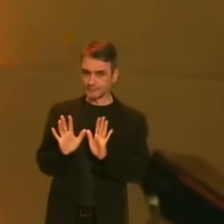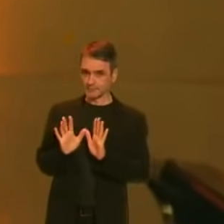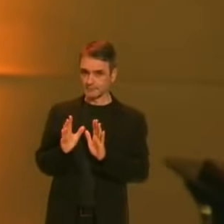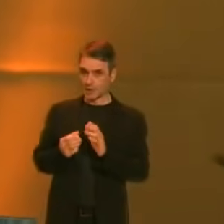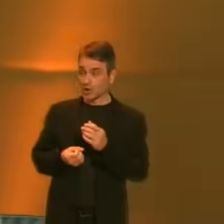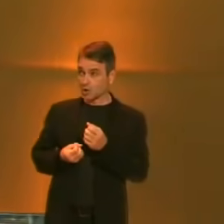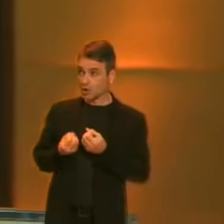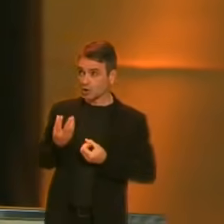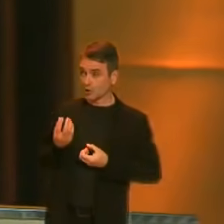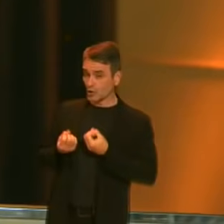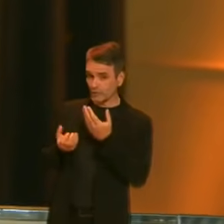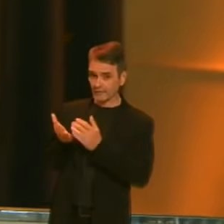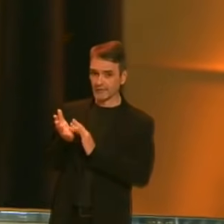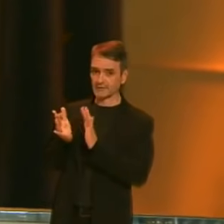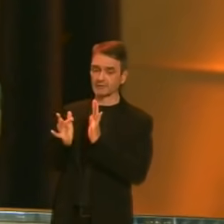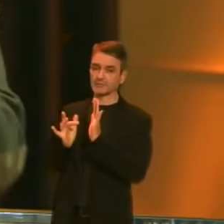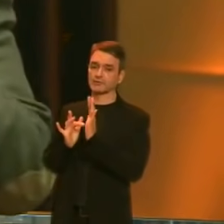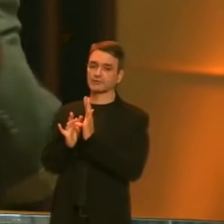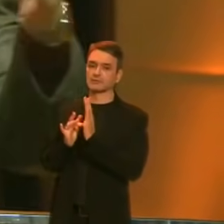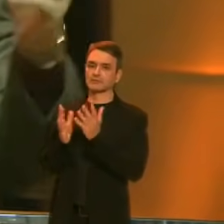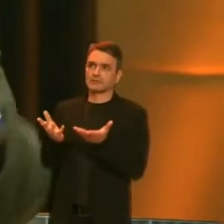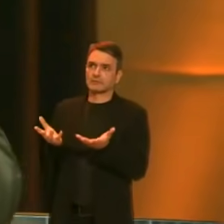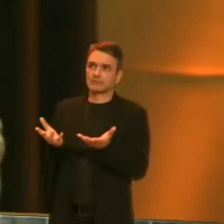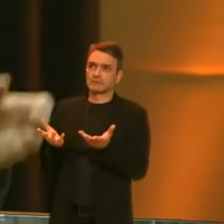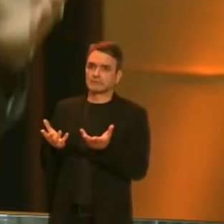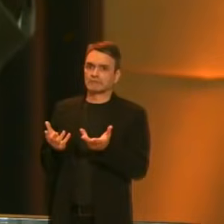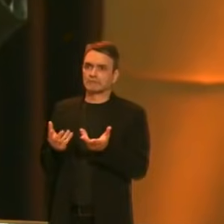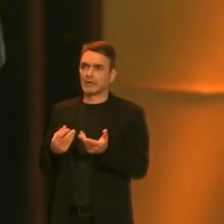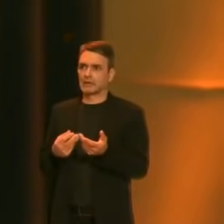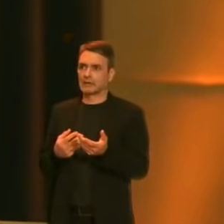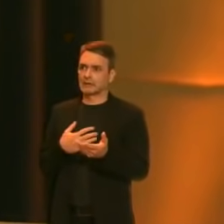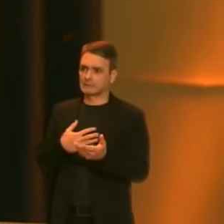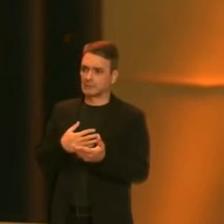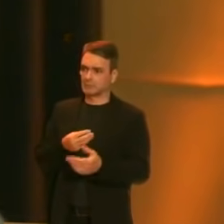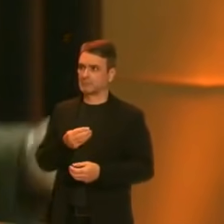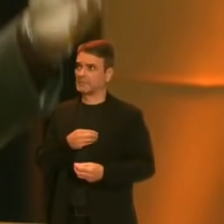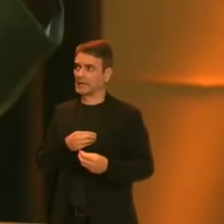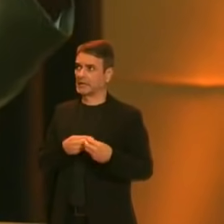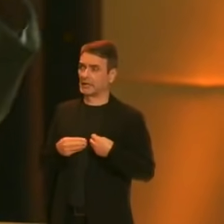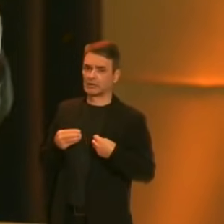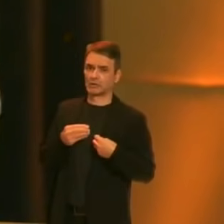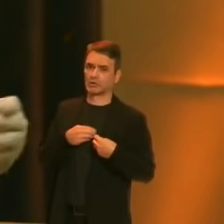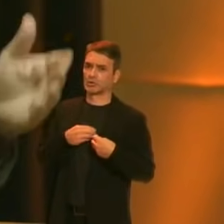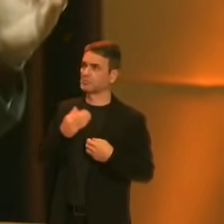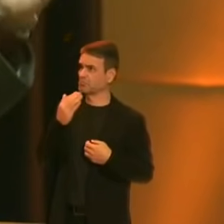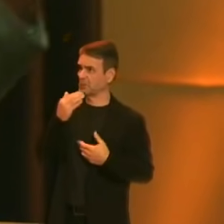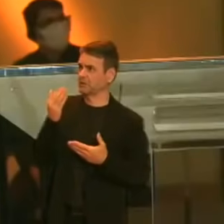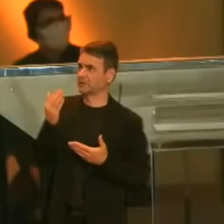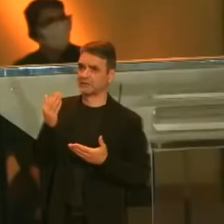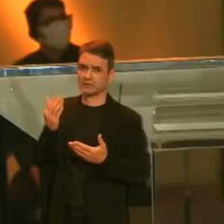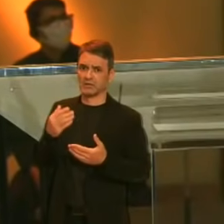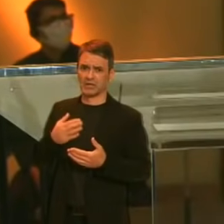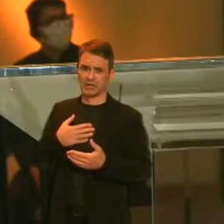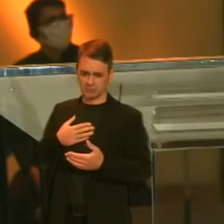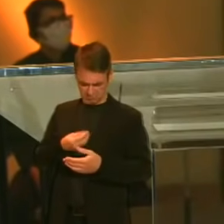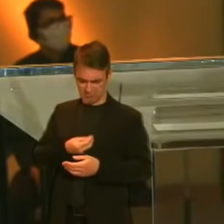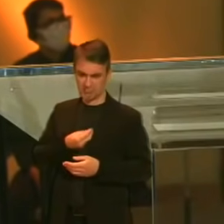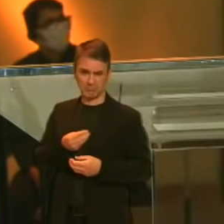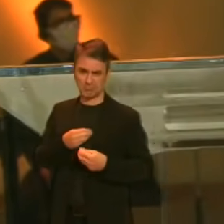Confessa para Jesus aquilo que eu e você somos, pecadores. Pede para Ele, fala: Senhor, eu sou